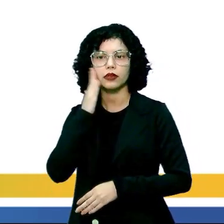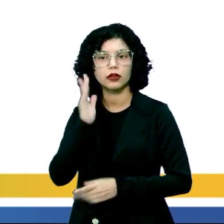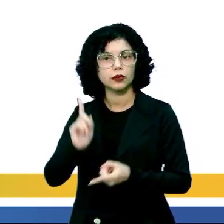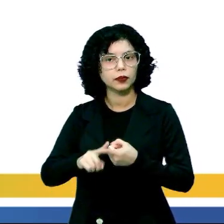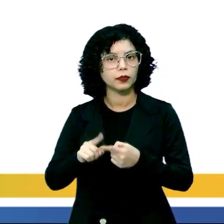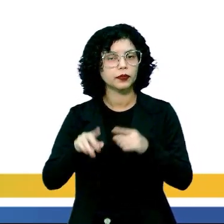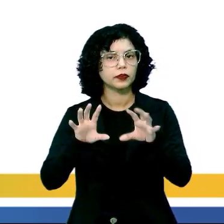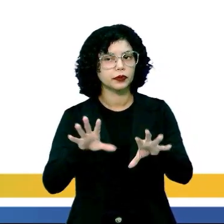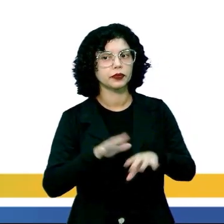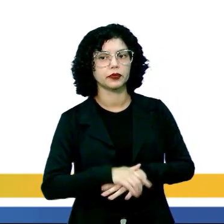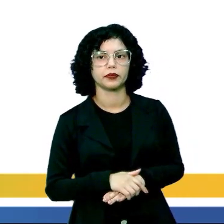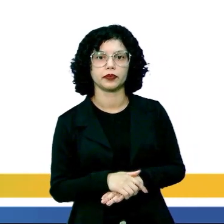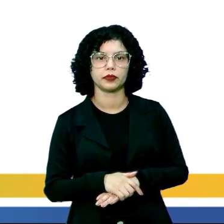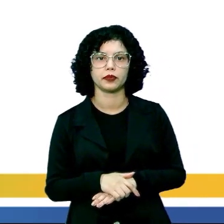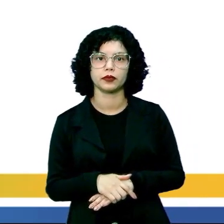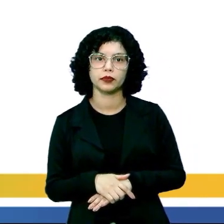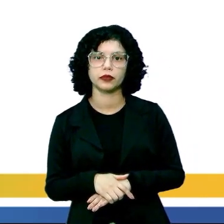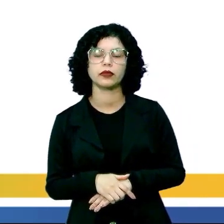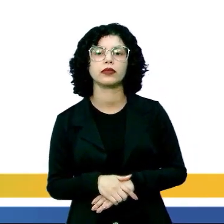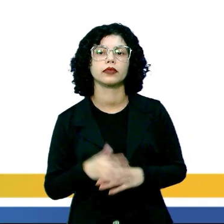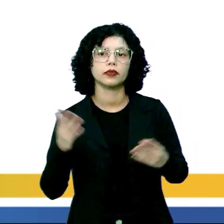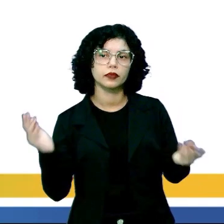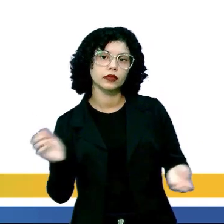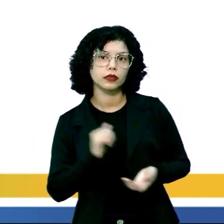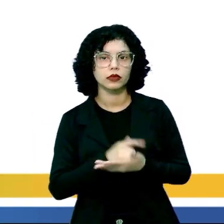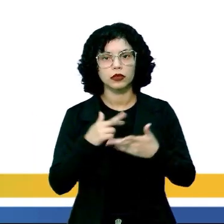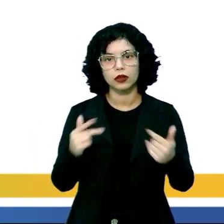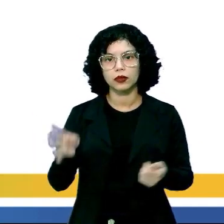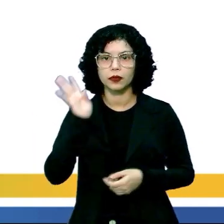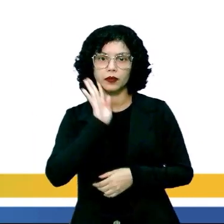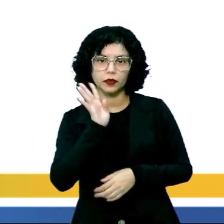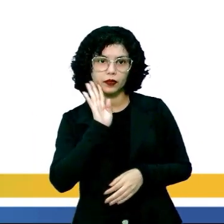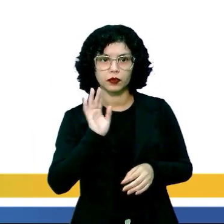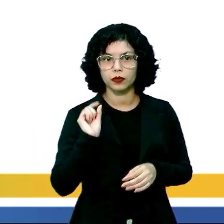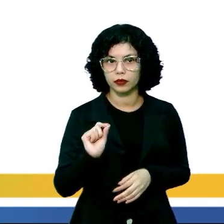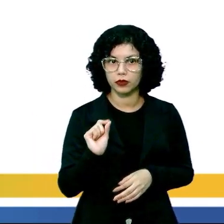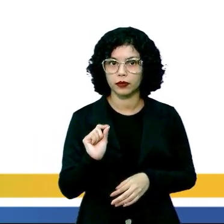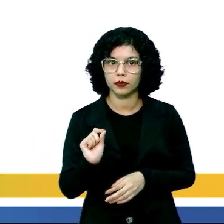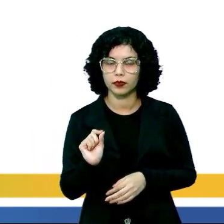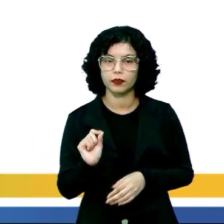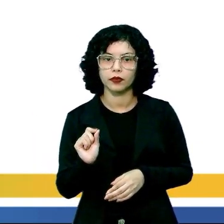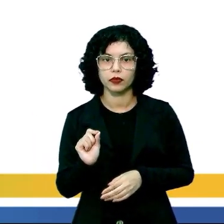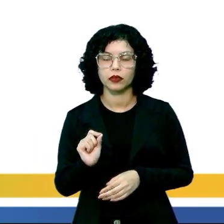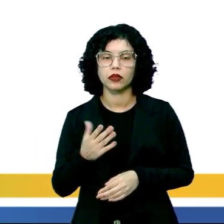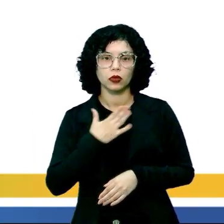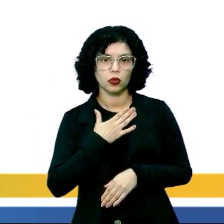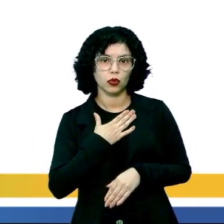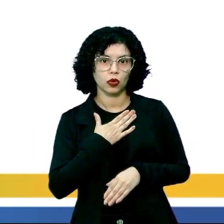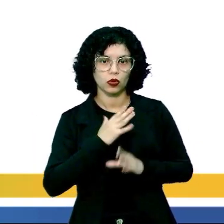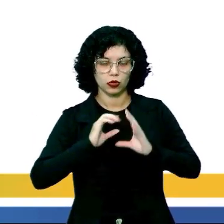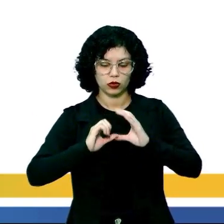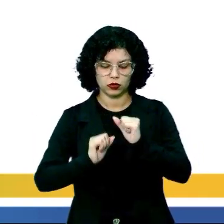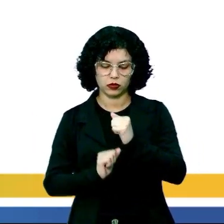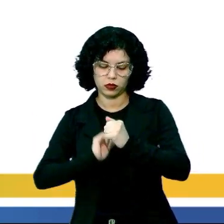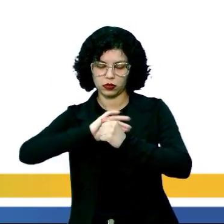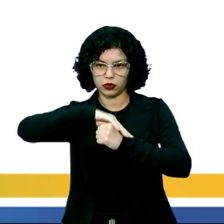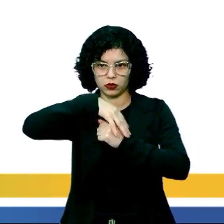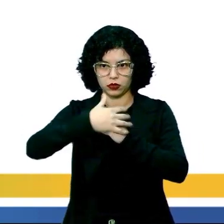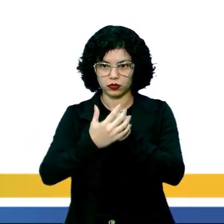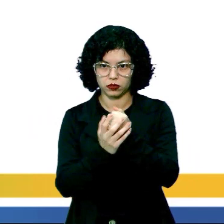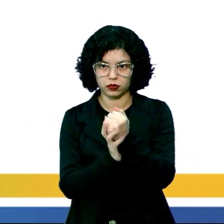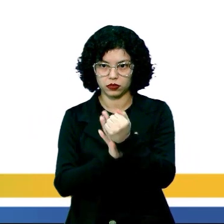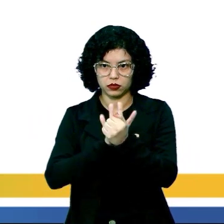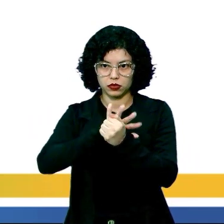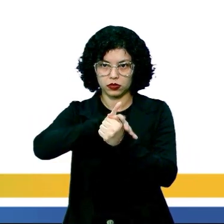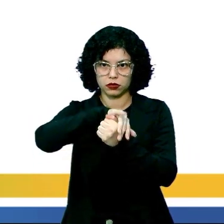é assim, tá? Uma coisa interessante, pessoal, que quem recobre o nosso coração é o